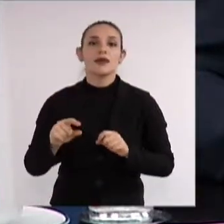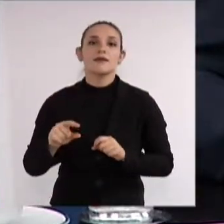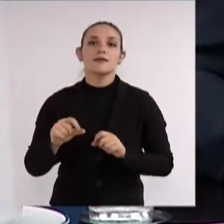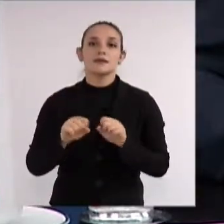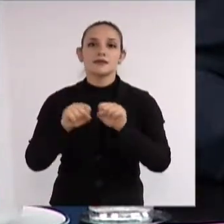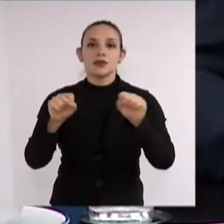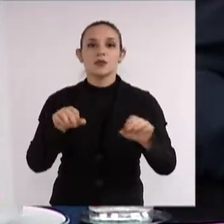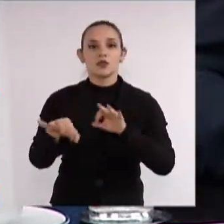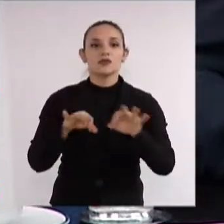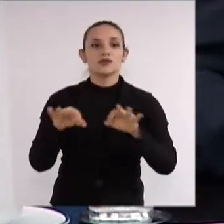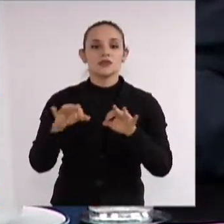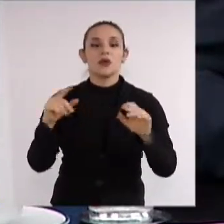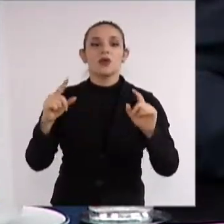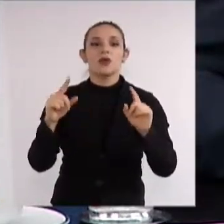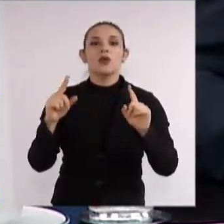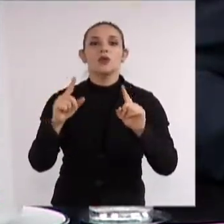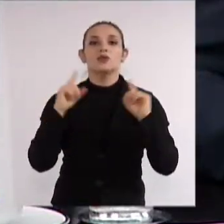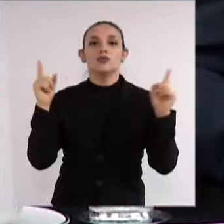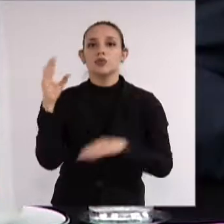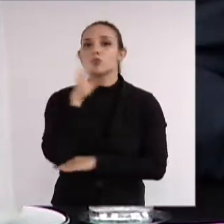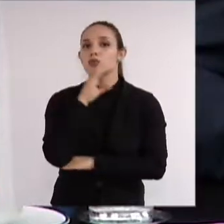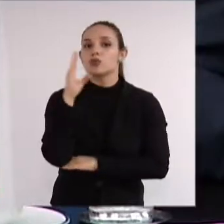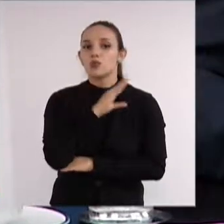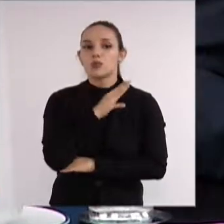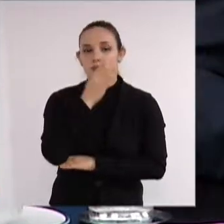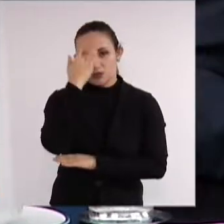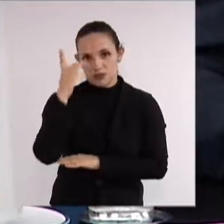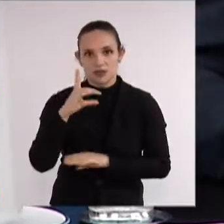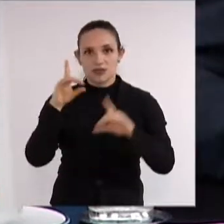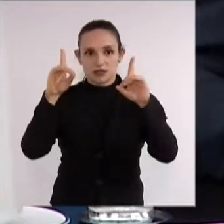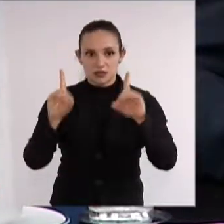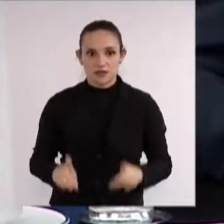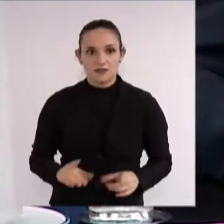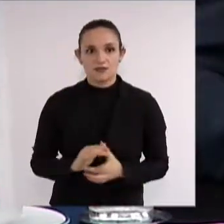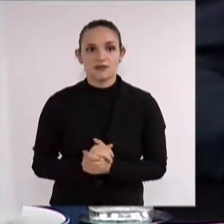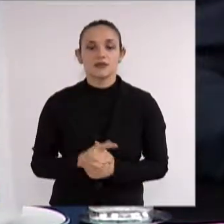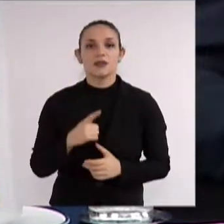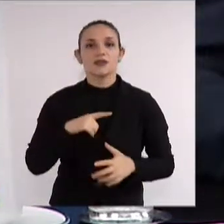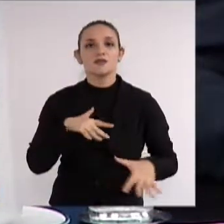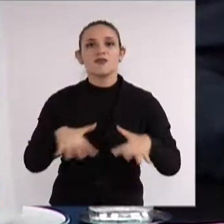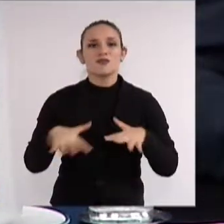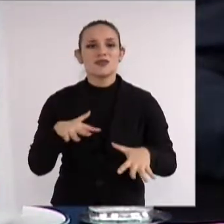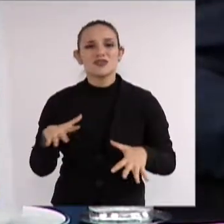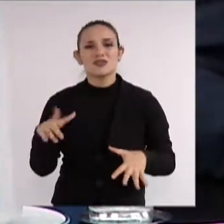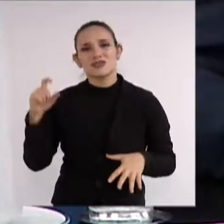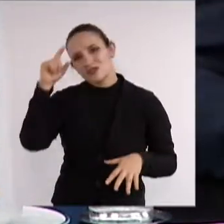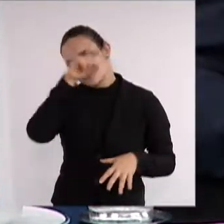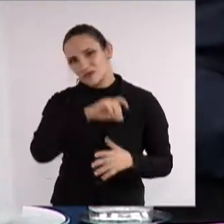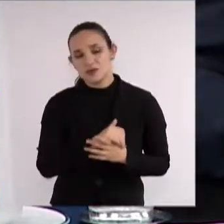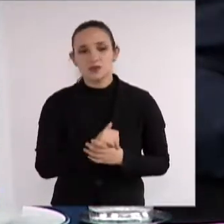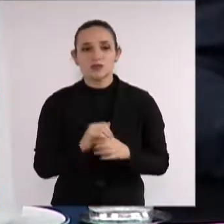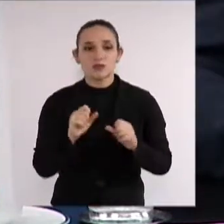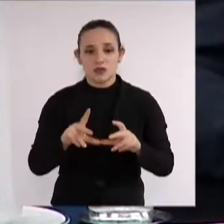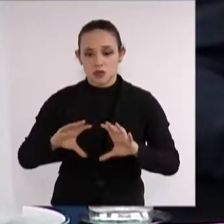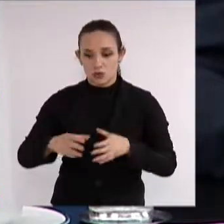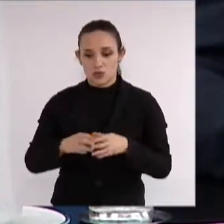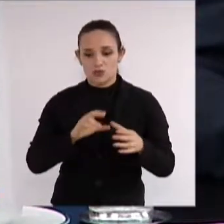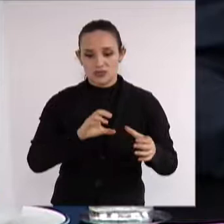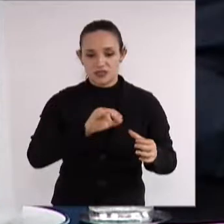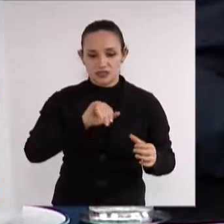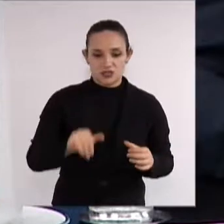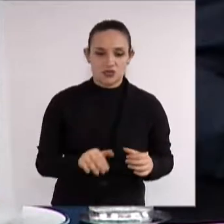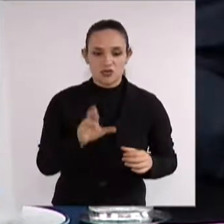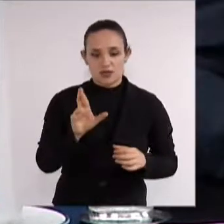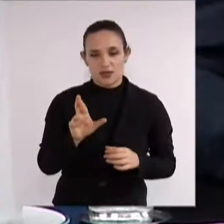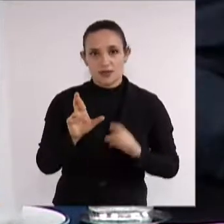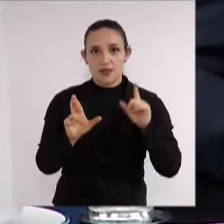emergência em banheiros para deficientes e pessoas com mobilidade reduzida e da outras providências. A Comissão de Constituição, Justiça e Redação,